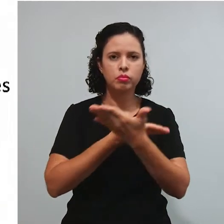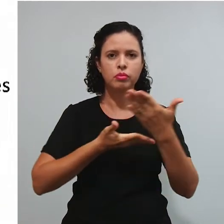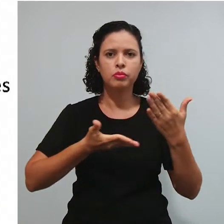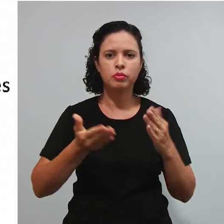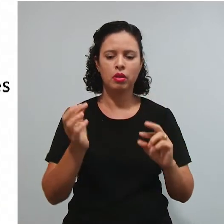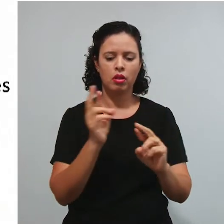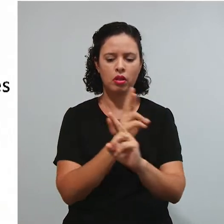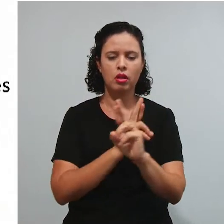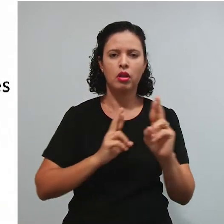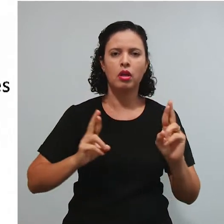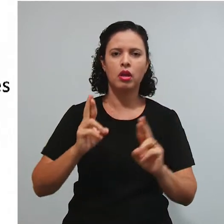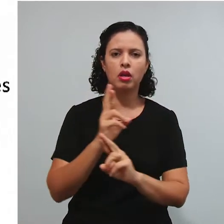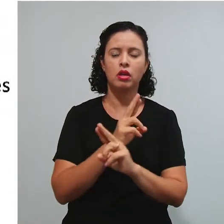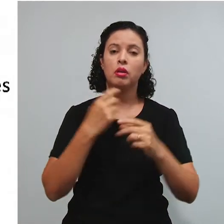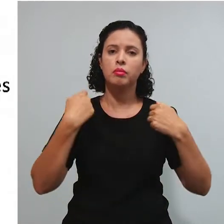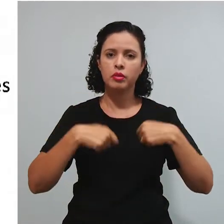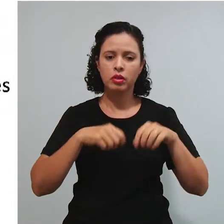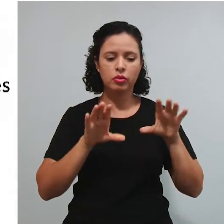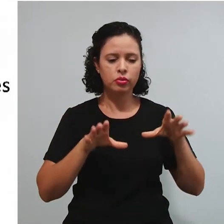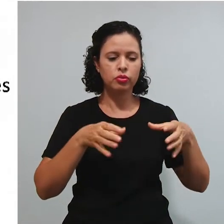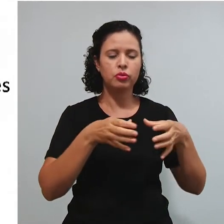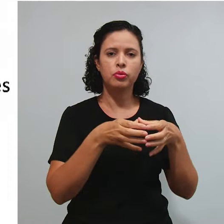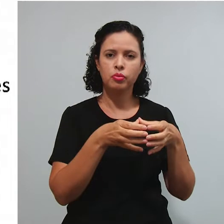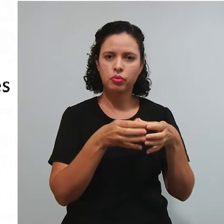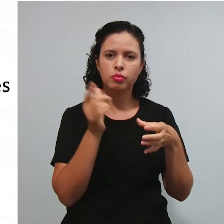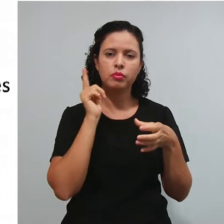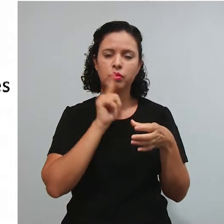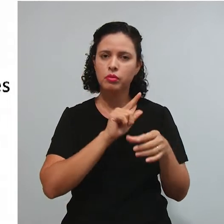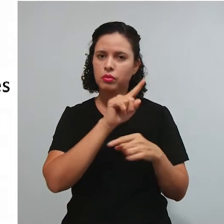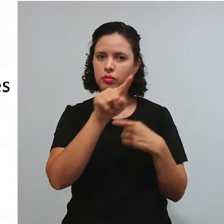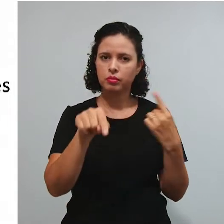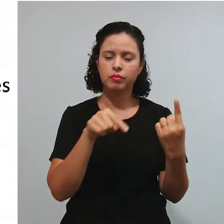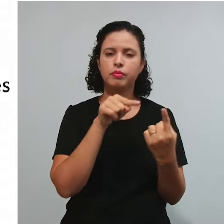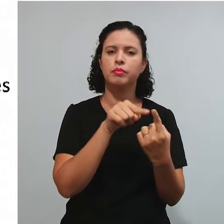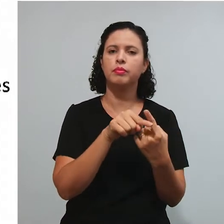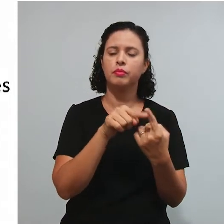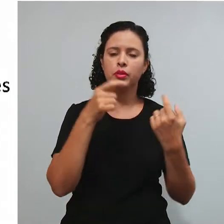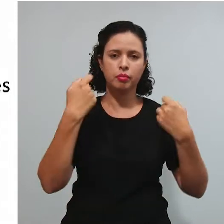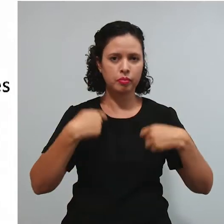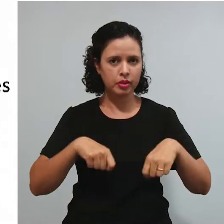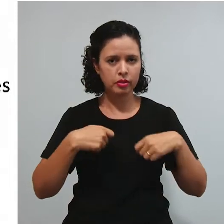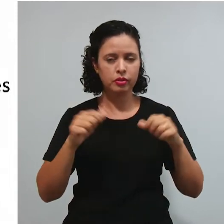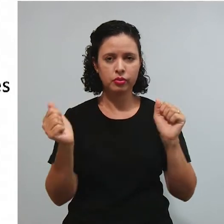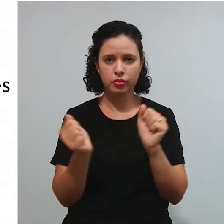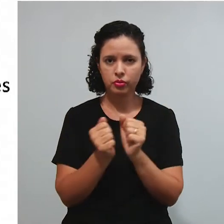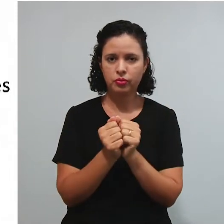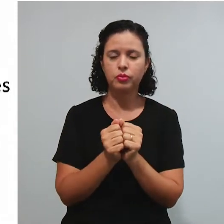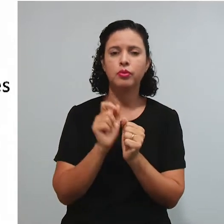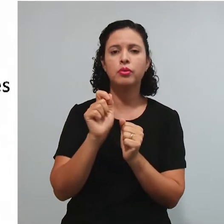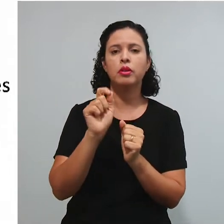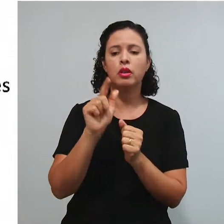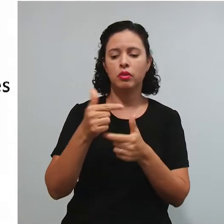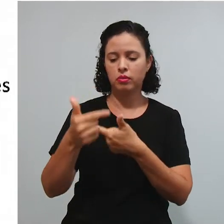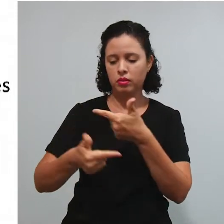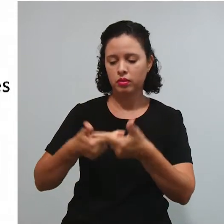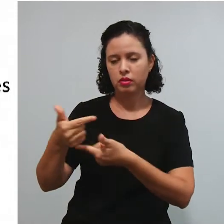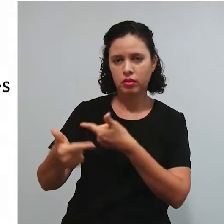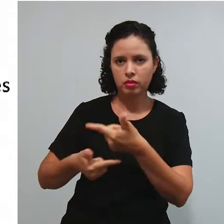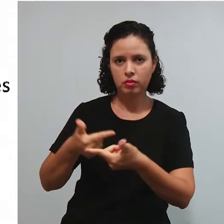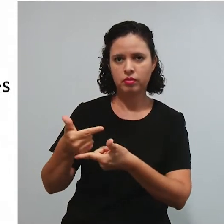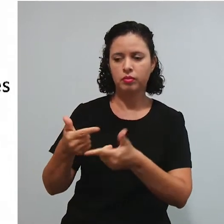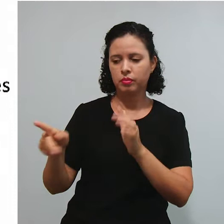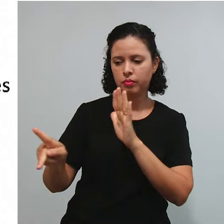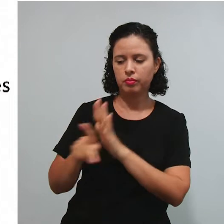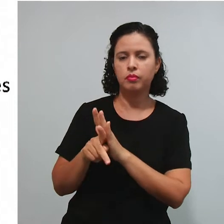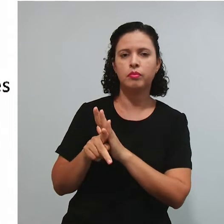interagem, elas precisam estar juntas para atingirem o mesmo objetivo, que são as tarefas que